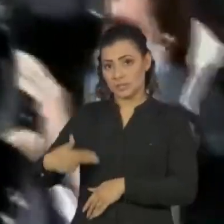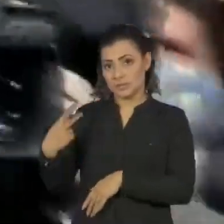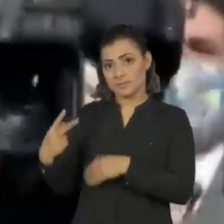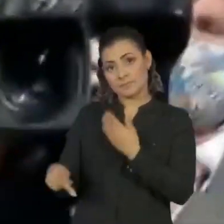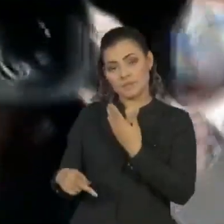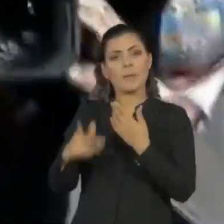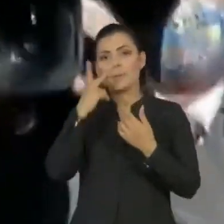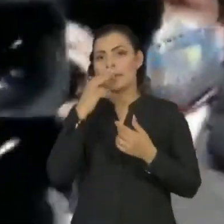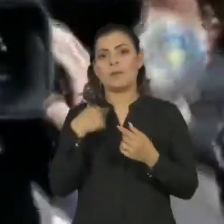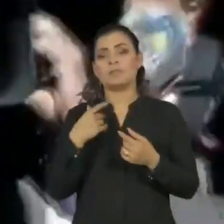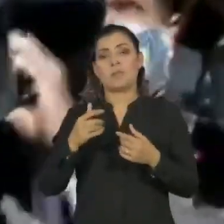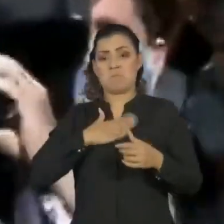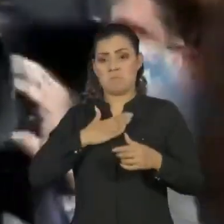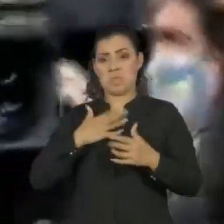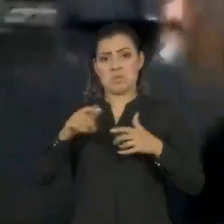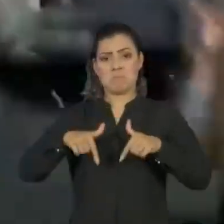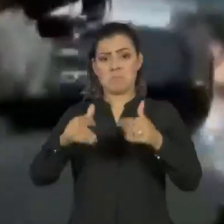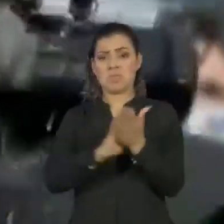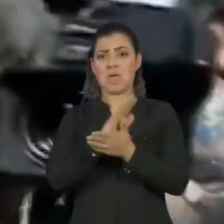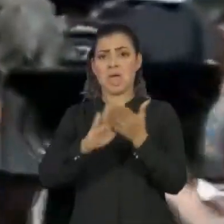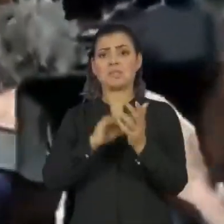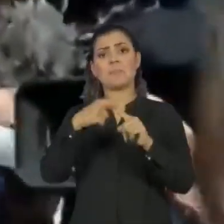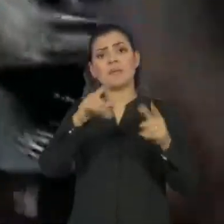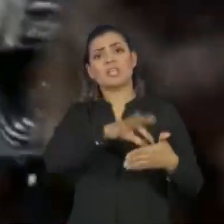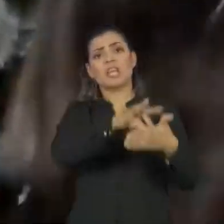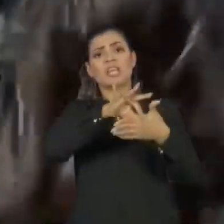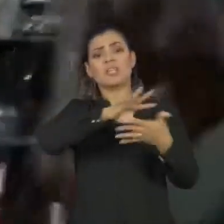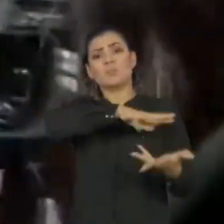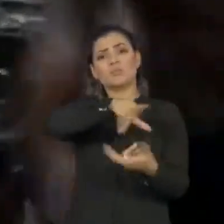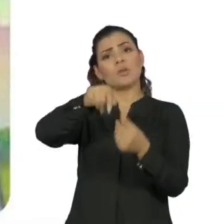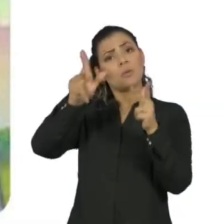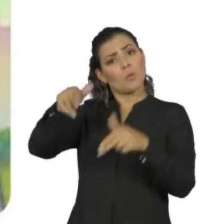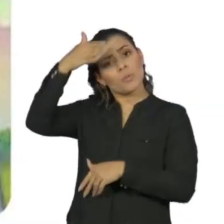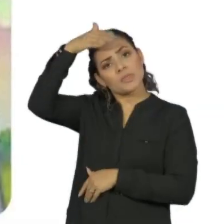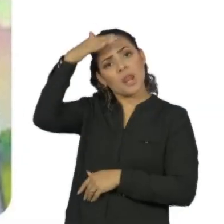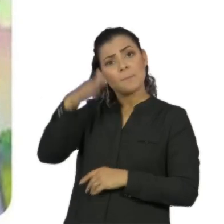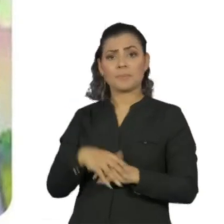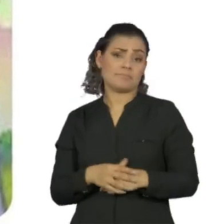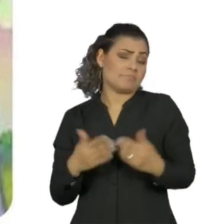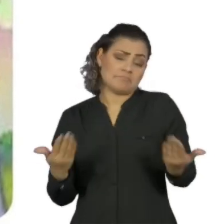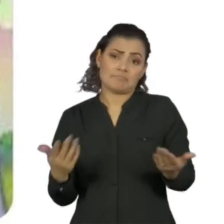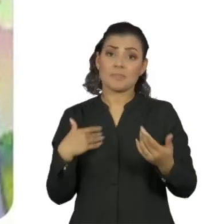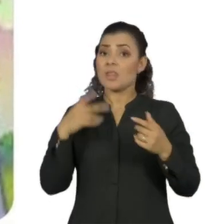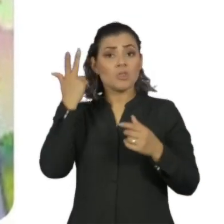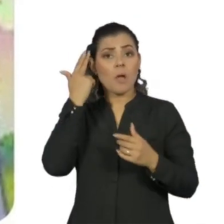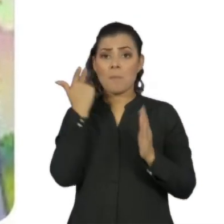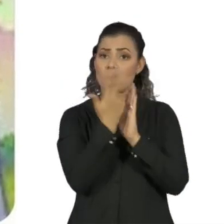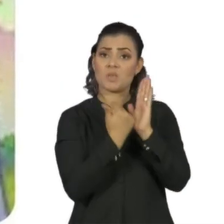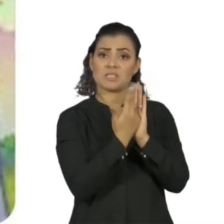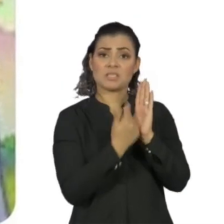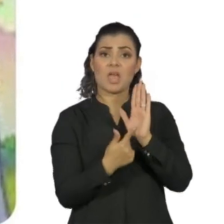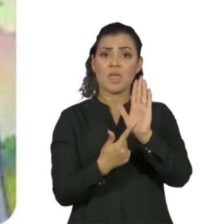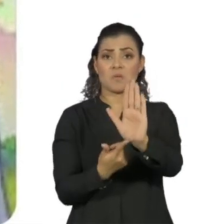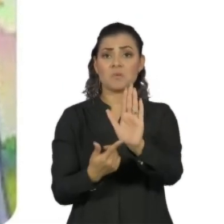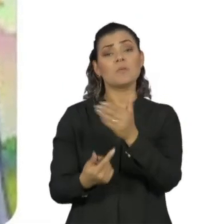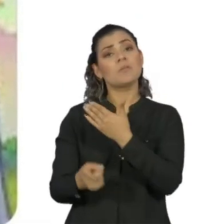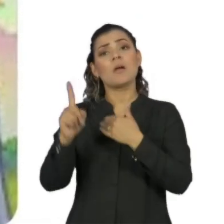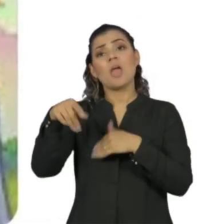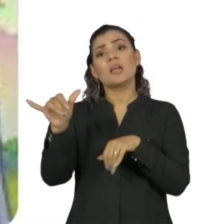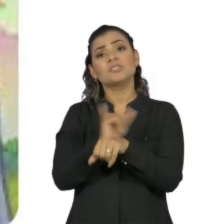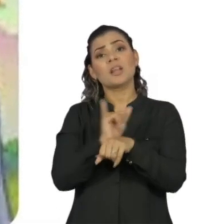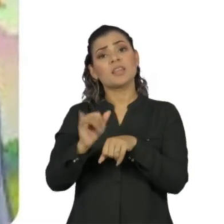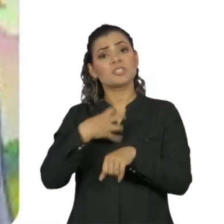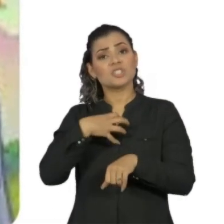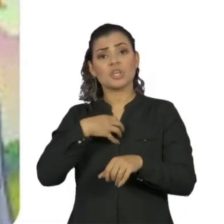coronavírus não é ilação dele mas tema discutido por líderes mundiais como donald trump também afirmou que o uso do gibi das letras trocadas foi um